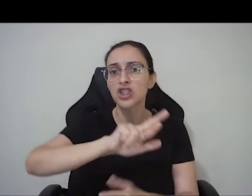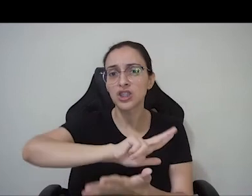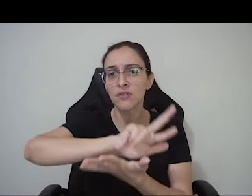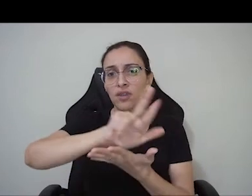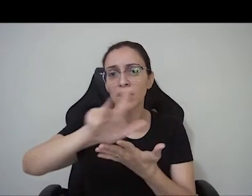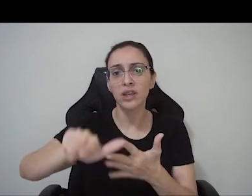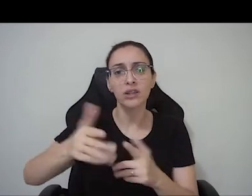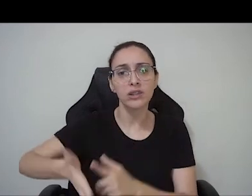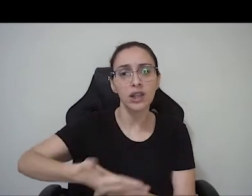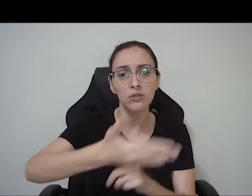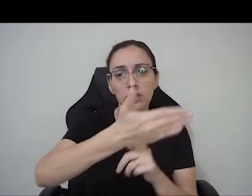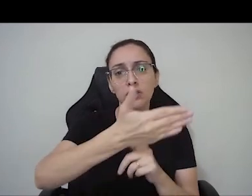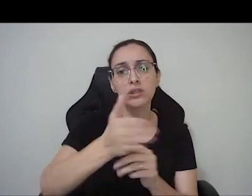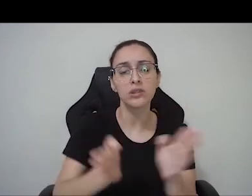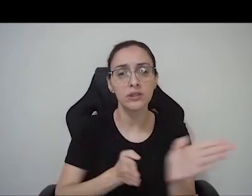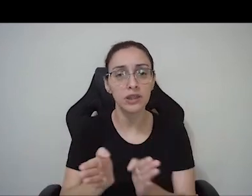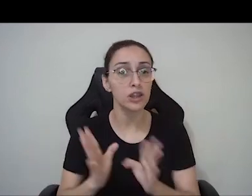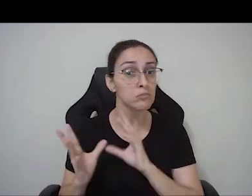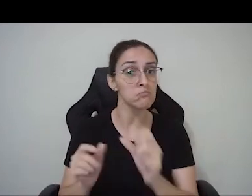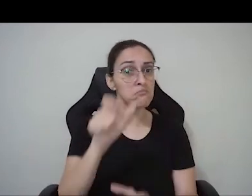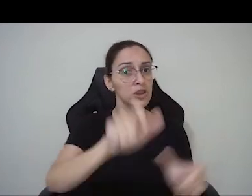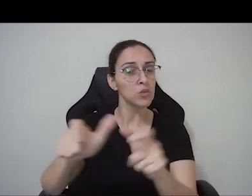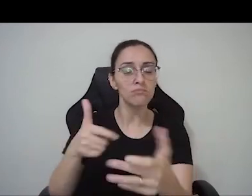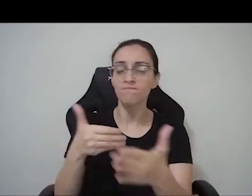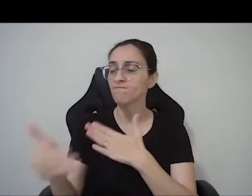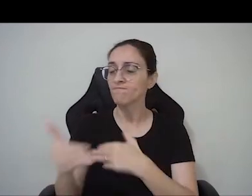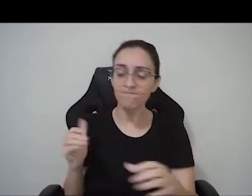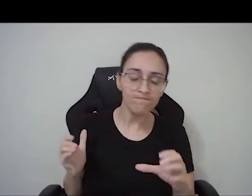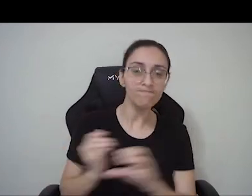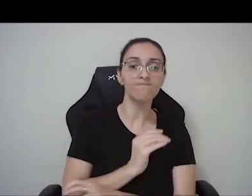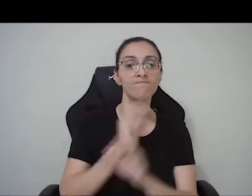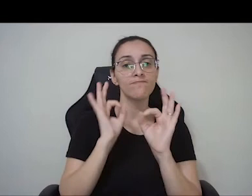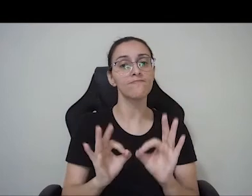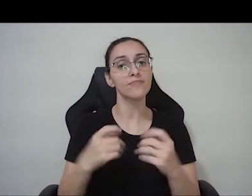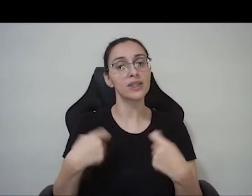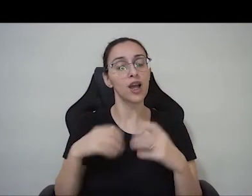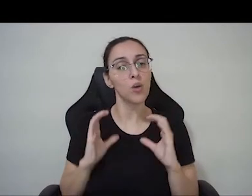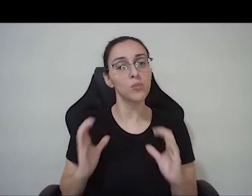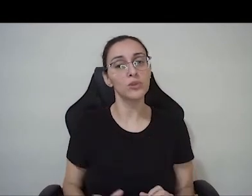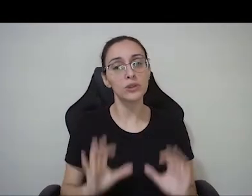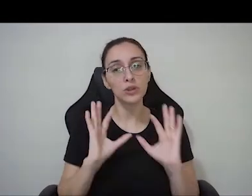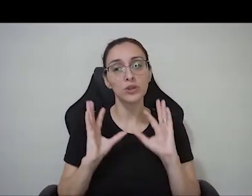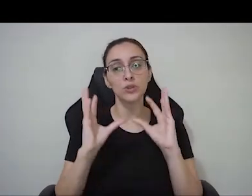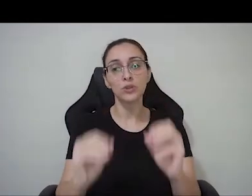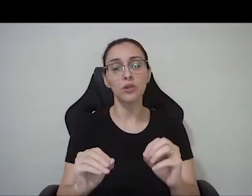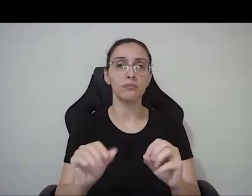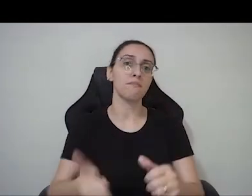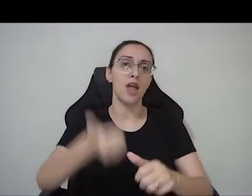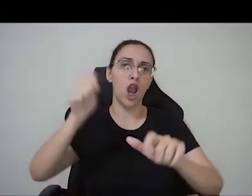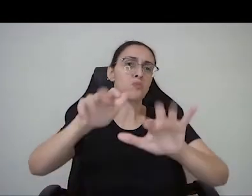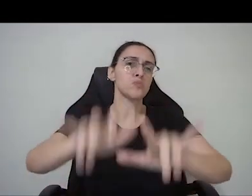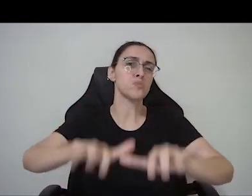tecnologia assistiva, qualquer tipo de pessoa. Ele deve ter um comportamento que eu posso usar o melhor computador de